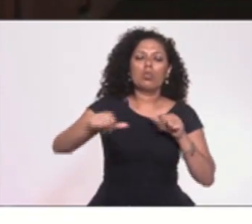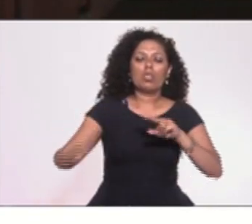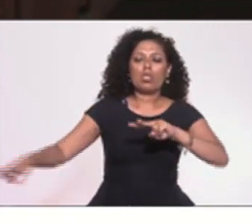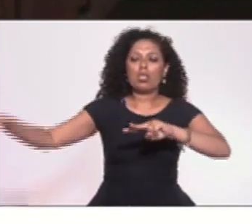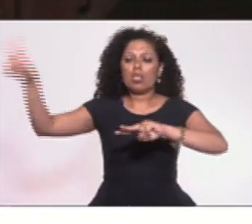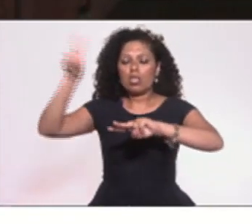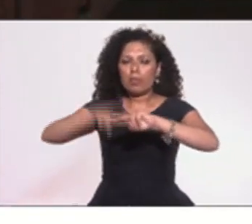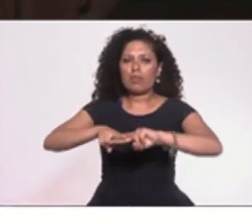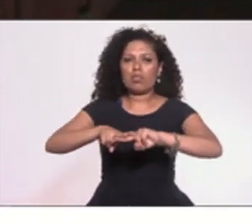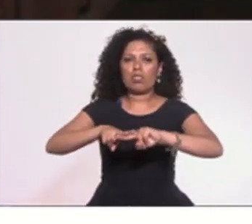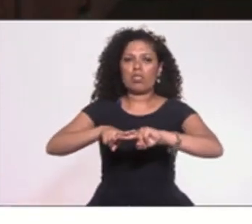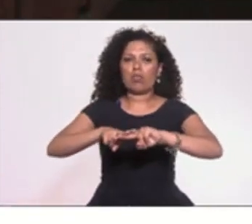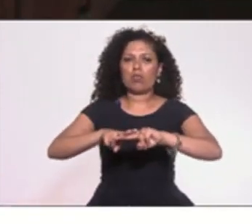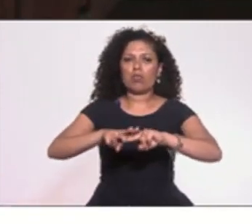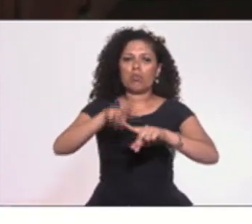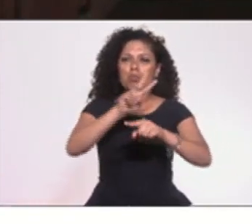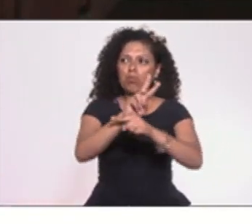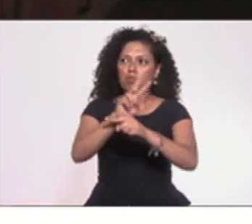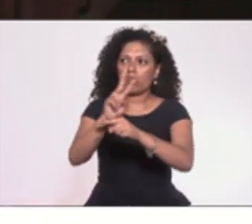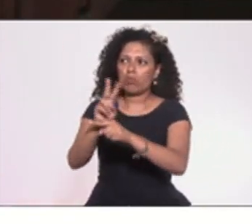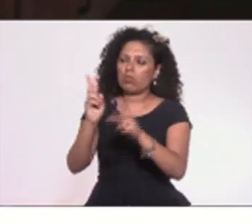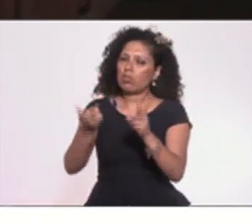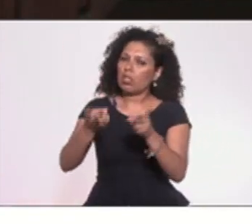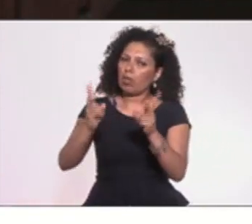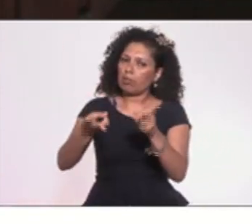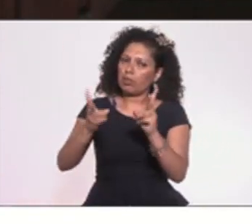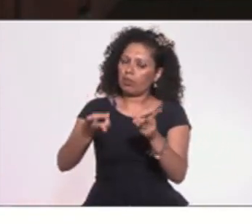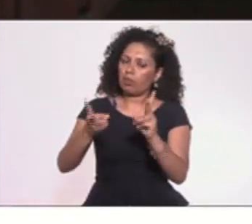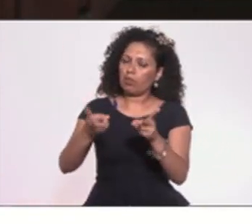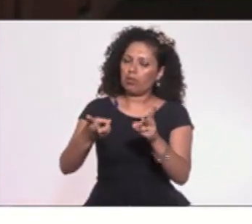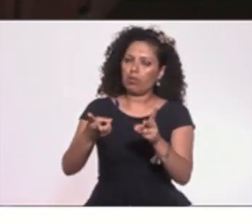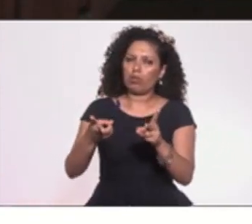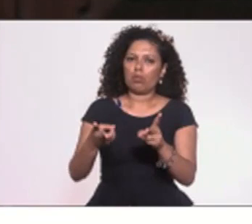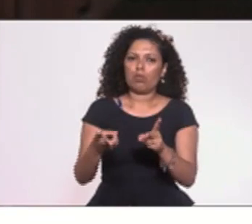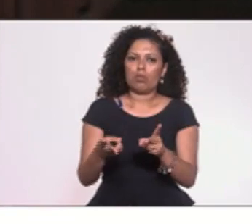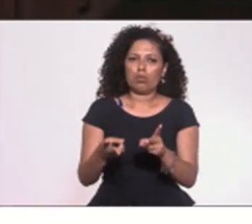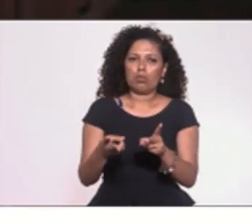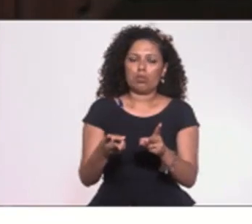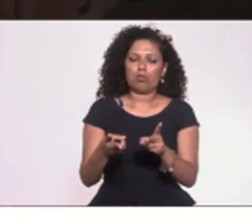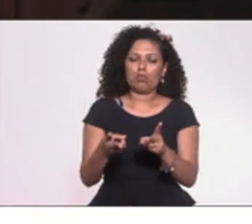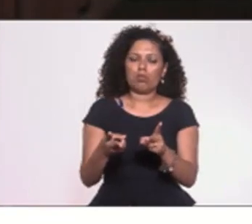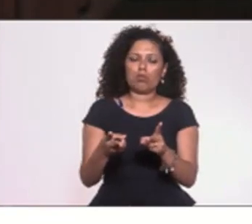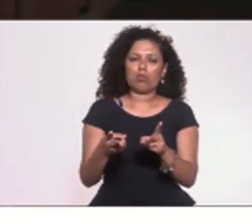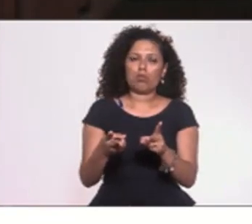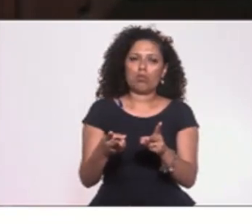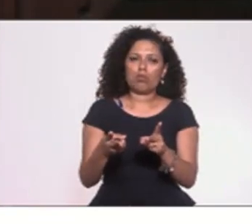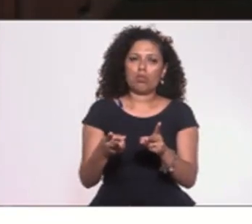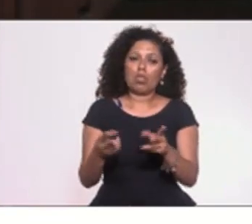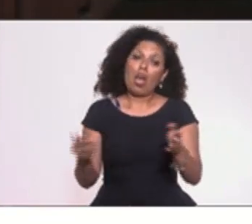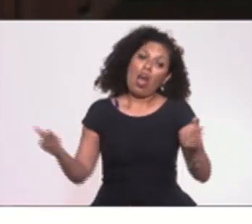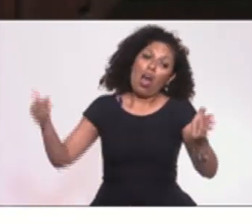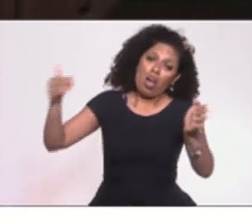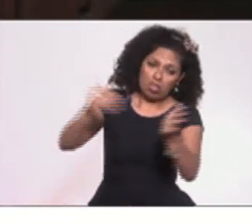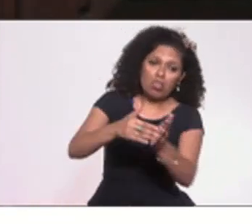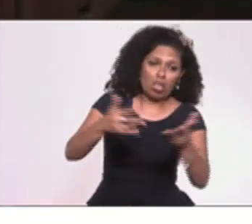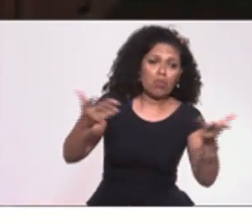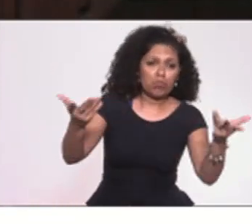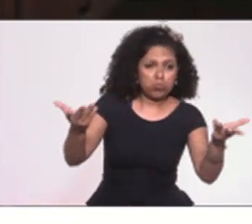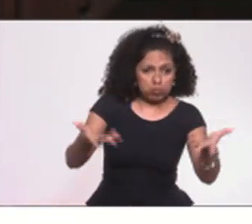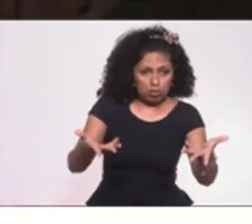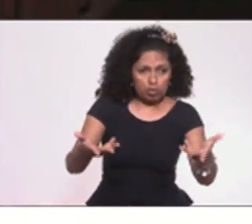prisão preventiva e que transborda até os dias de